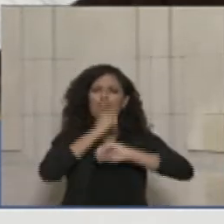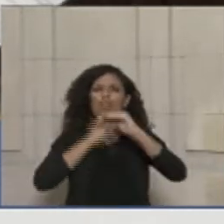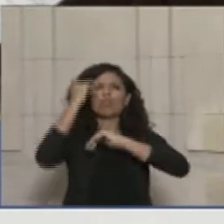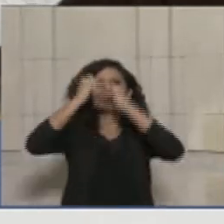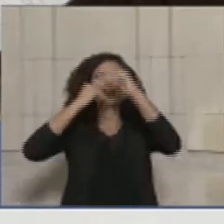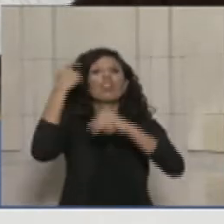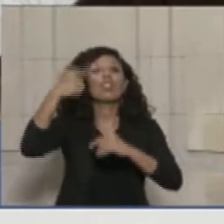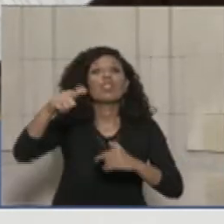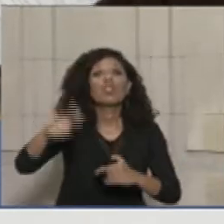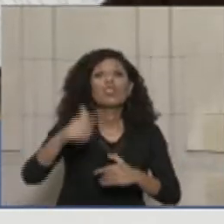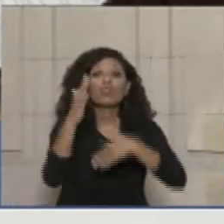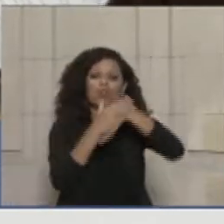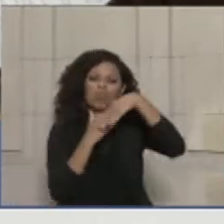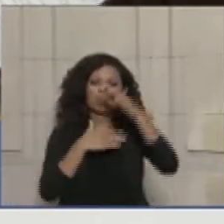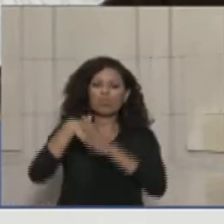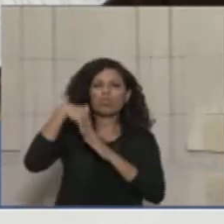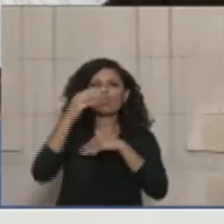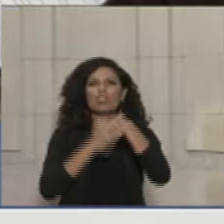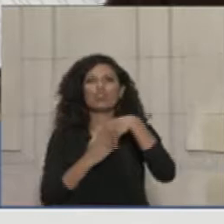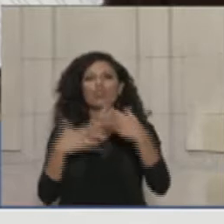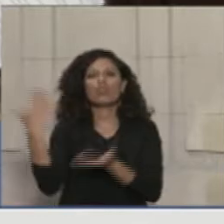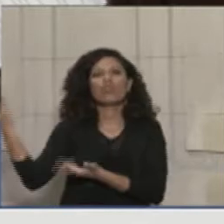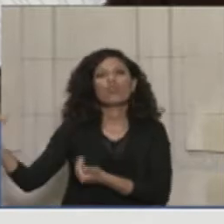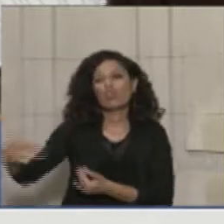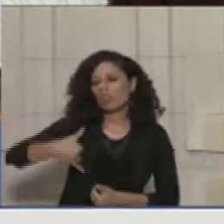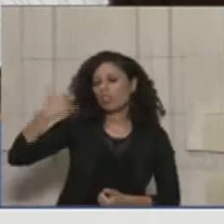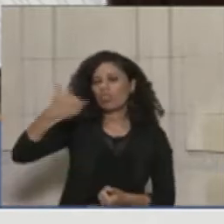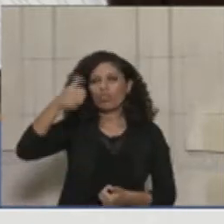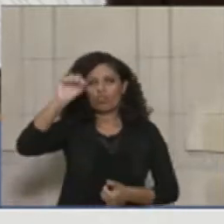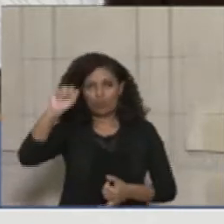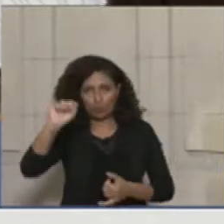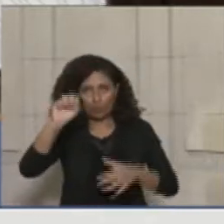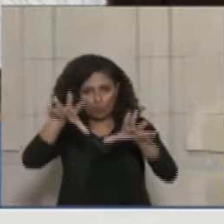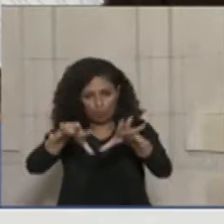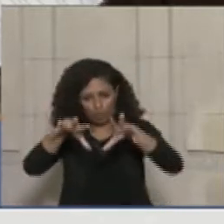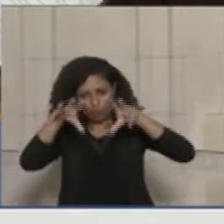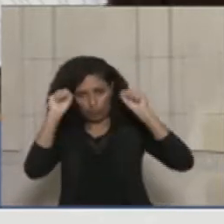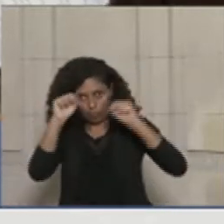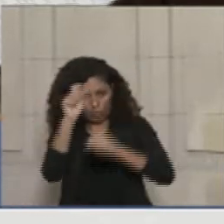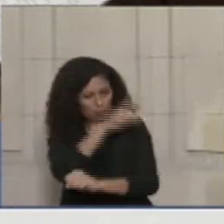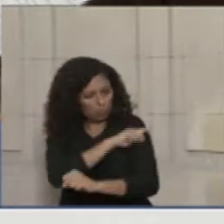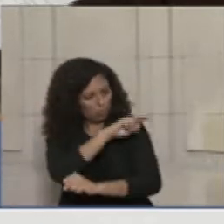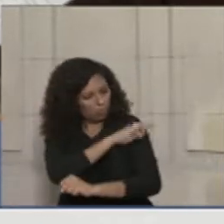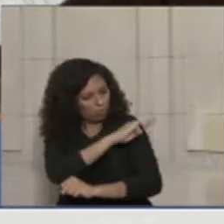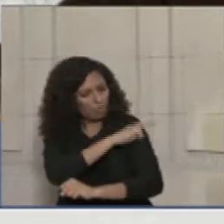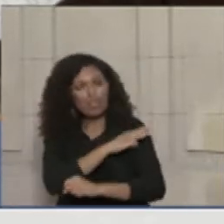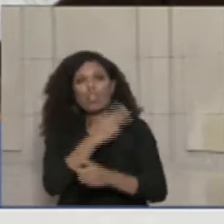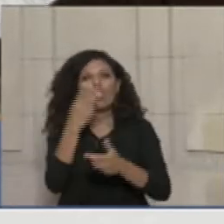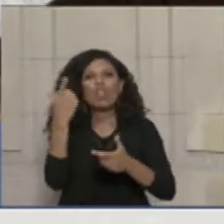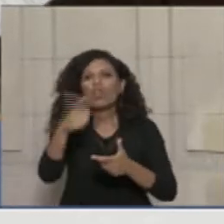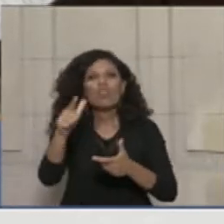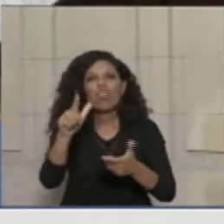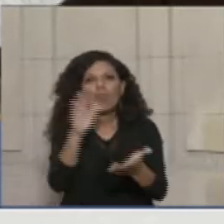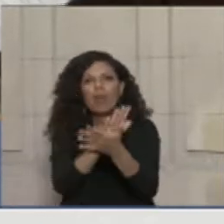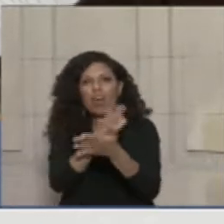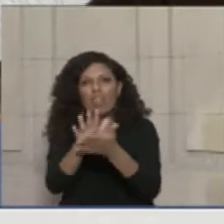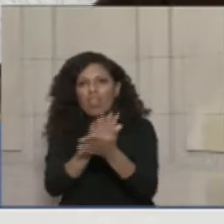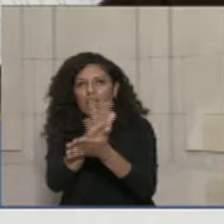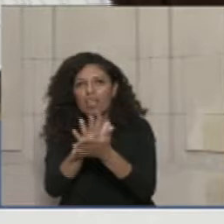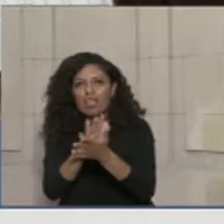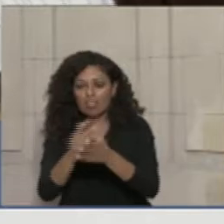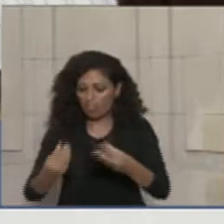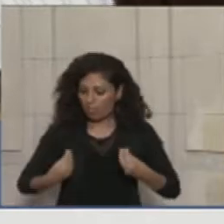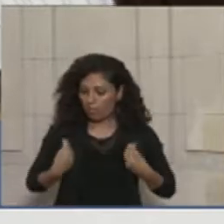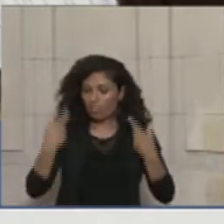tem profissionalização. O jovem com 18 anos, quando ele se forma no ensino médio, não há o que fazer da